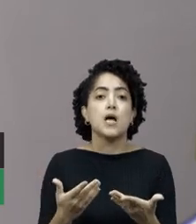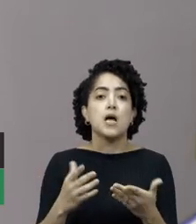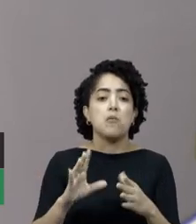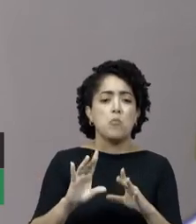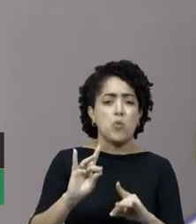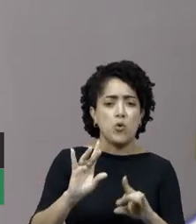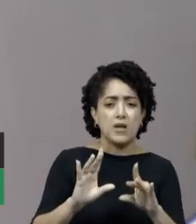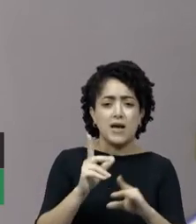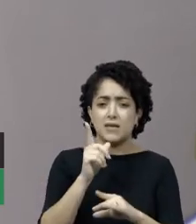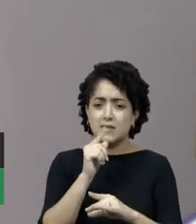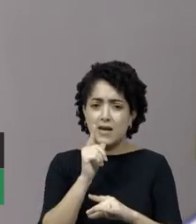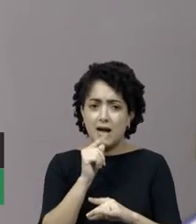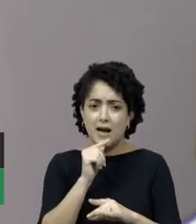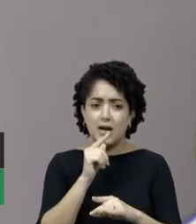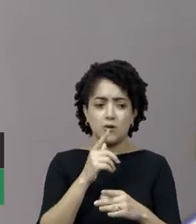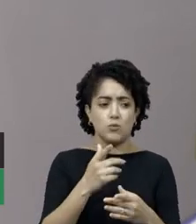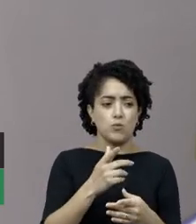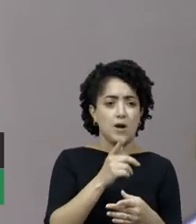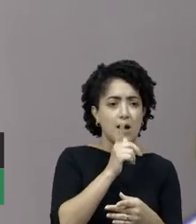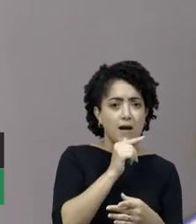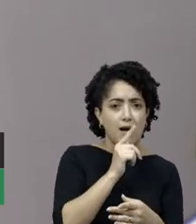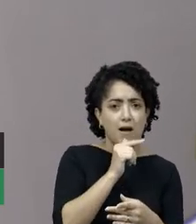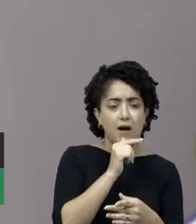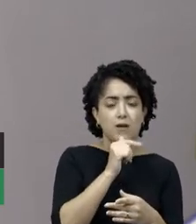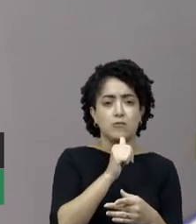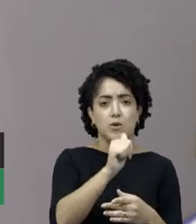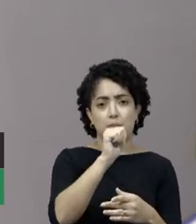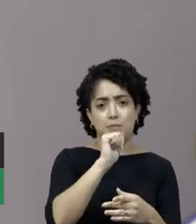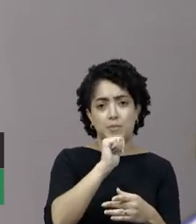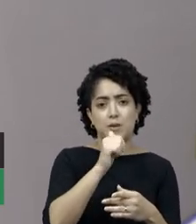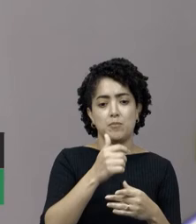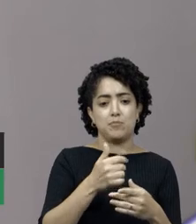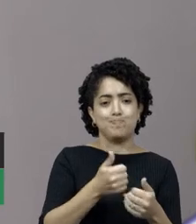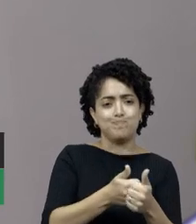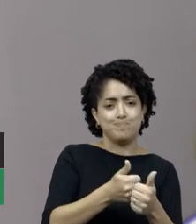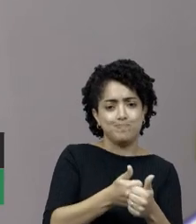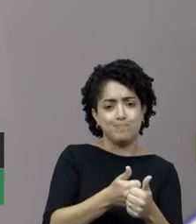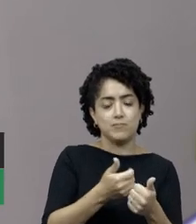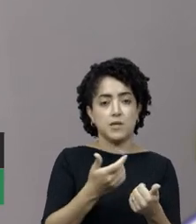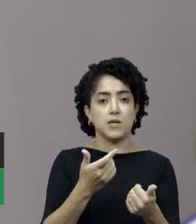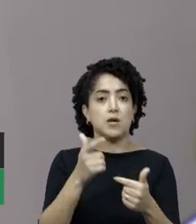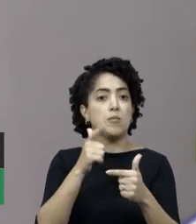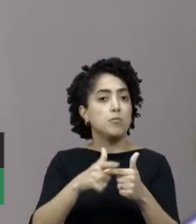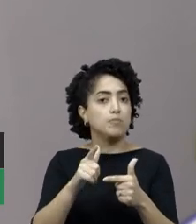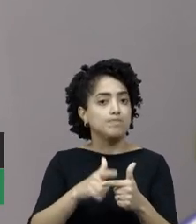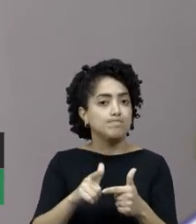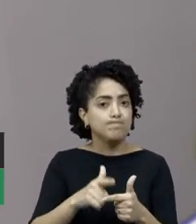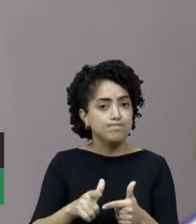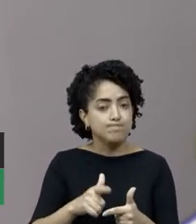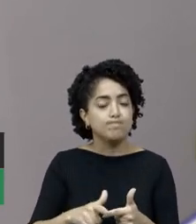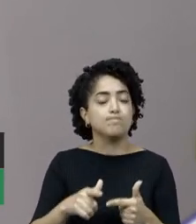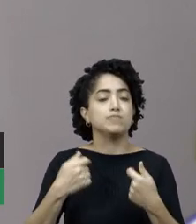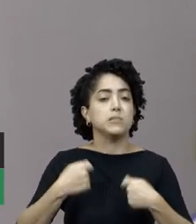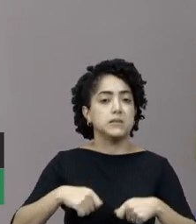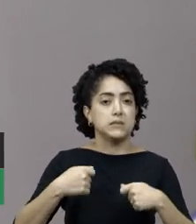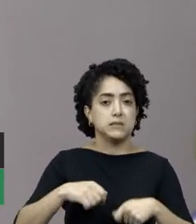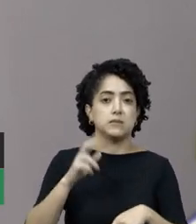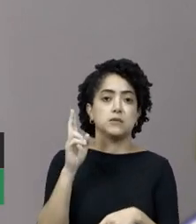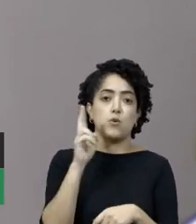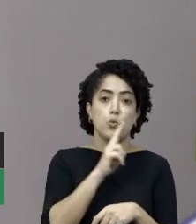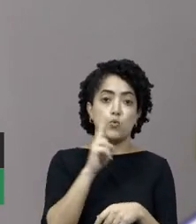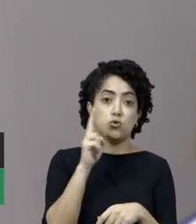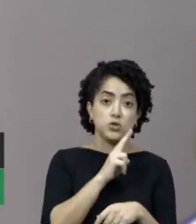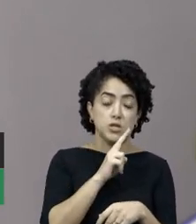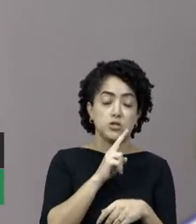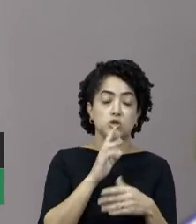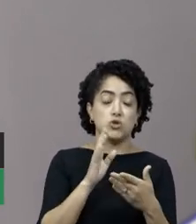vão no bebedouro. É urgente que o Estado tome alguma providência. Eu falei,